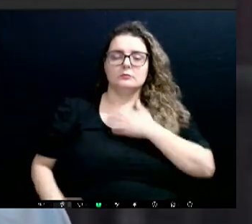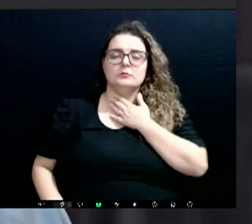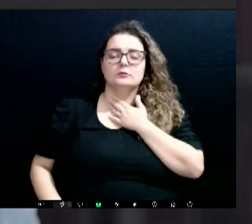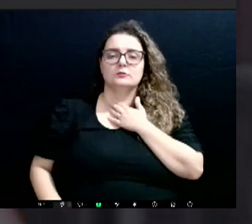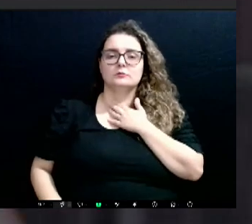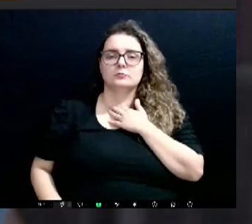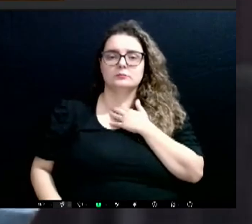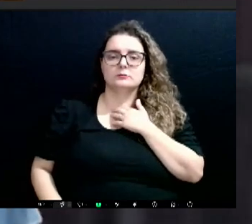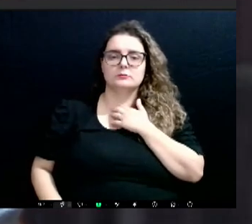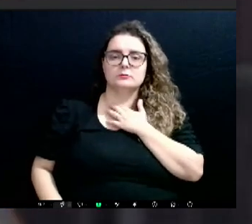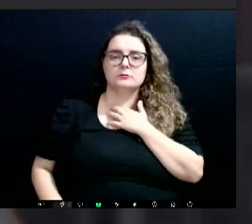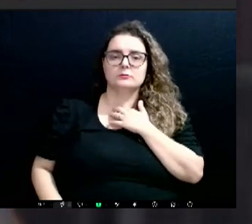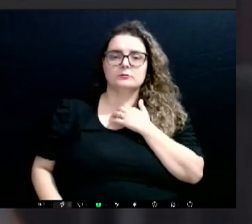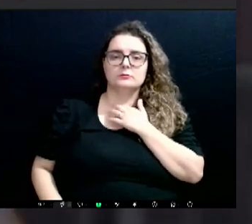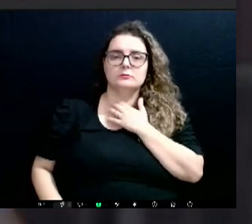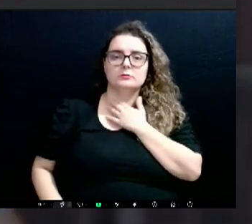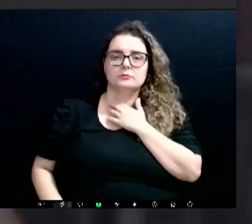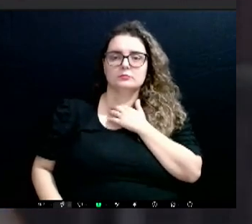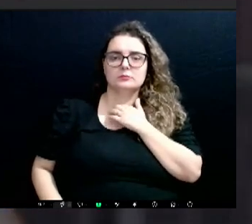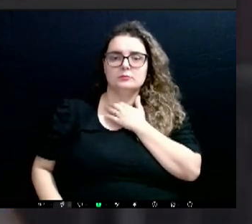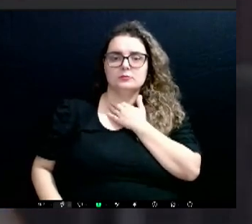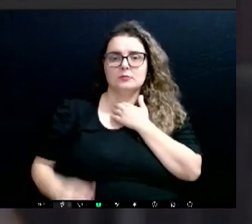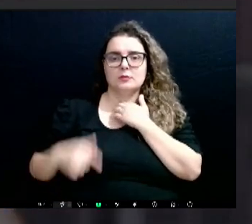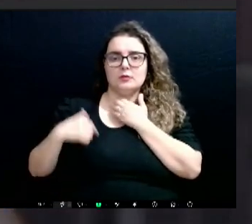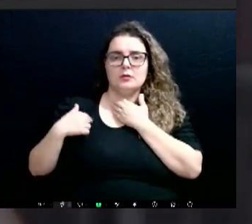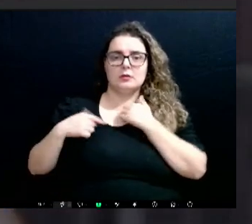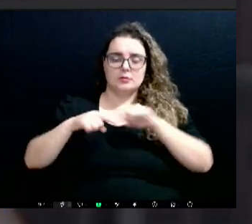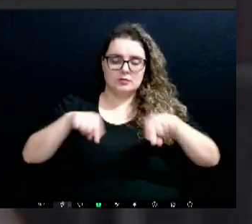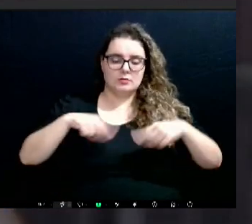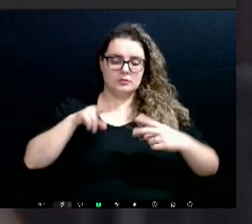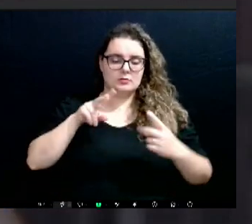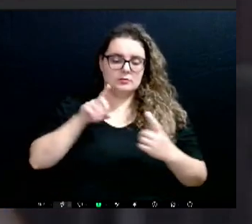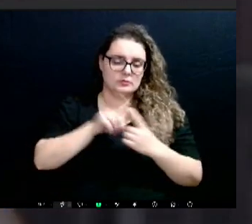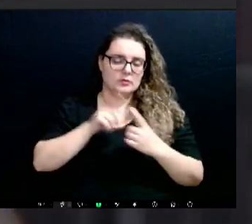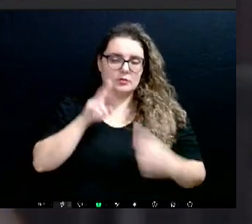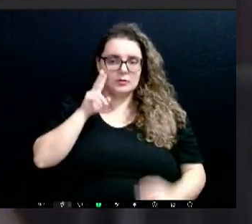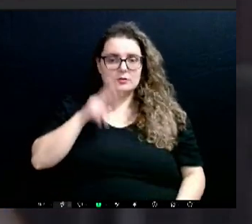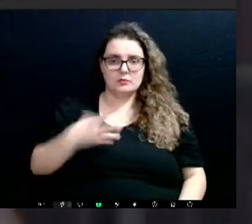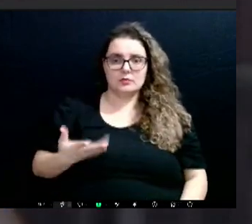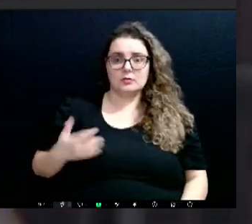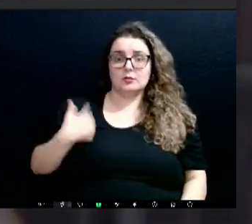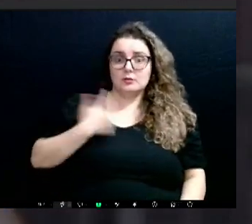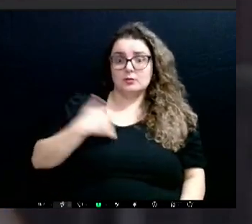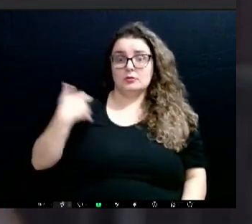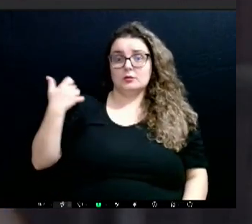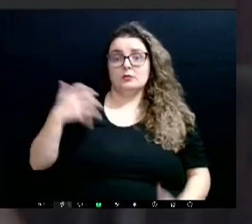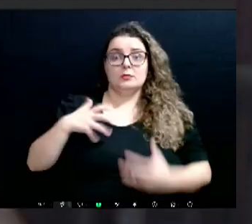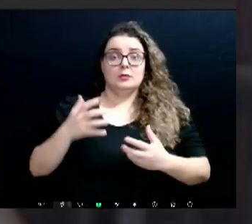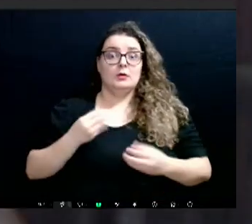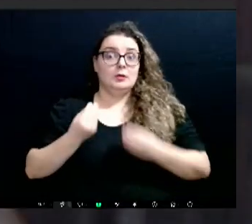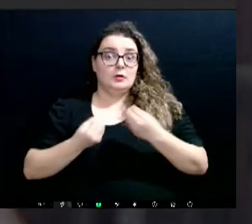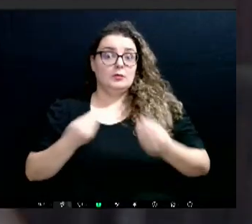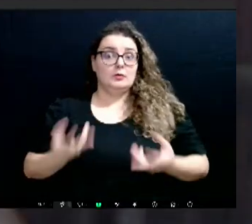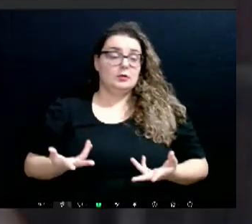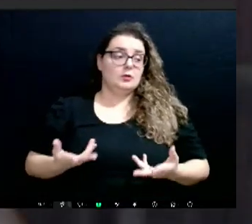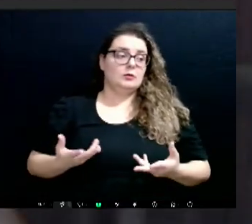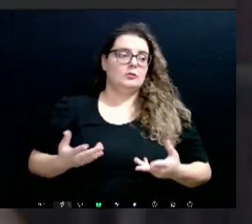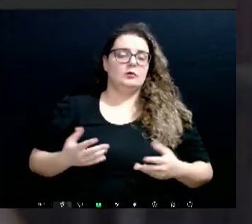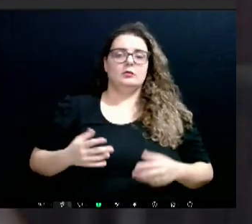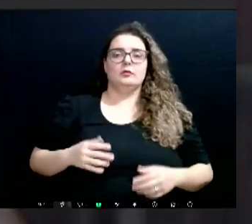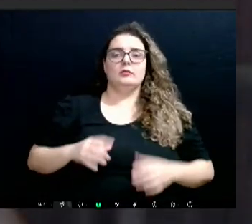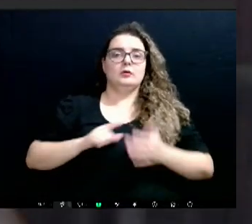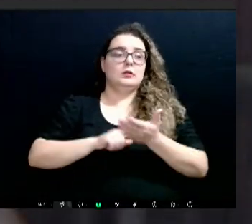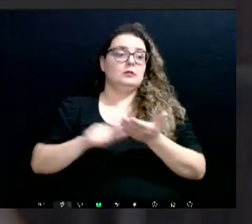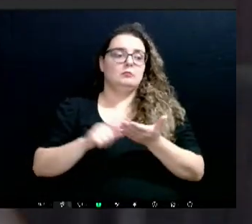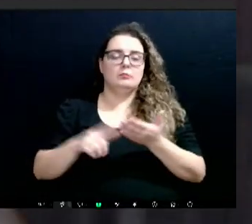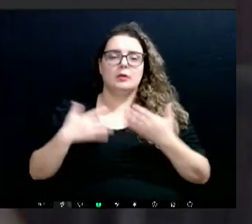consultório, nem nós adultos, né? Então a gente tem essa questão, como a gente vai desintoxicar, como que eu vou regular esse uso, né? Mas